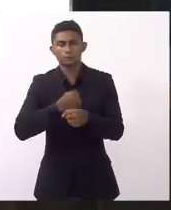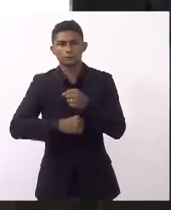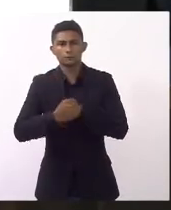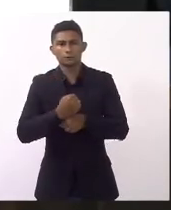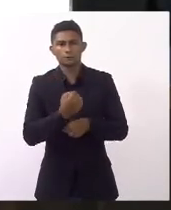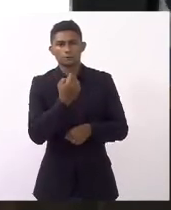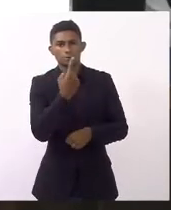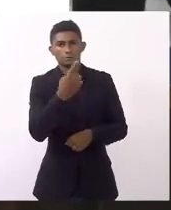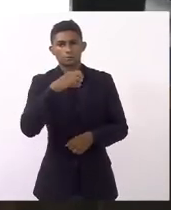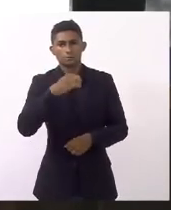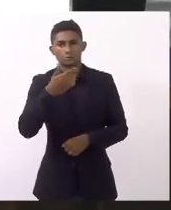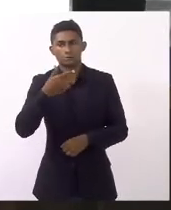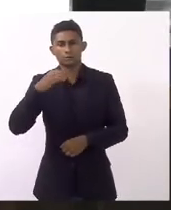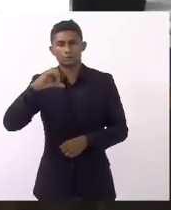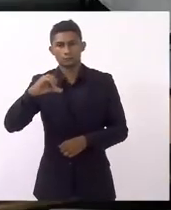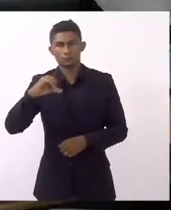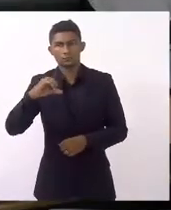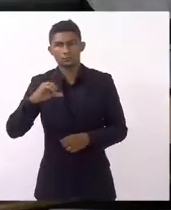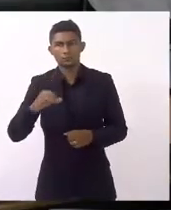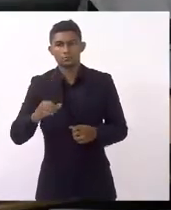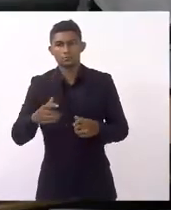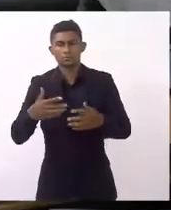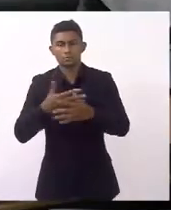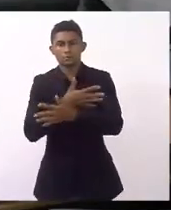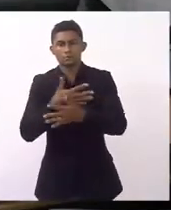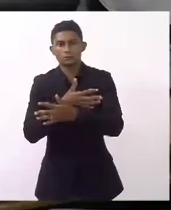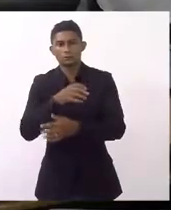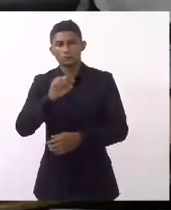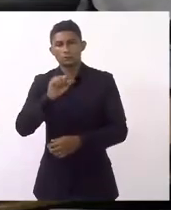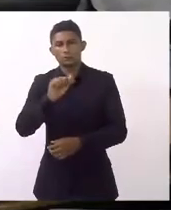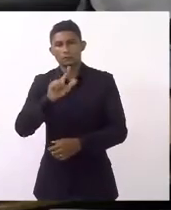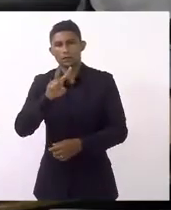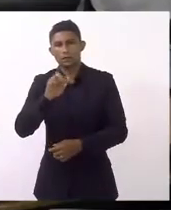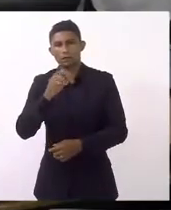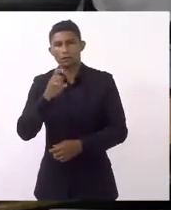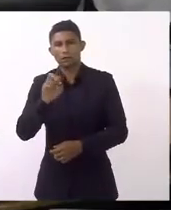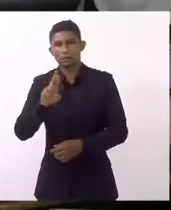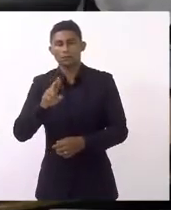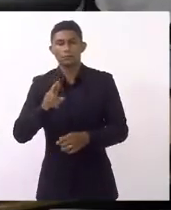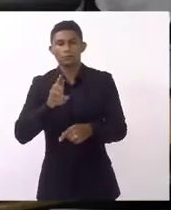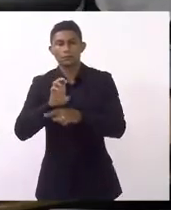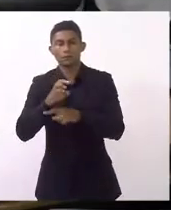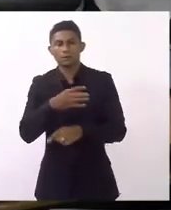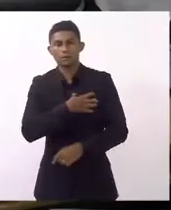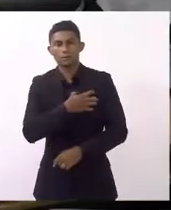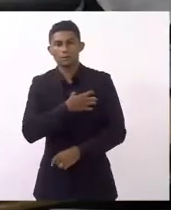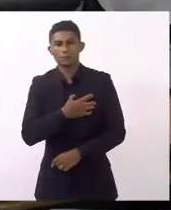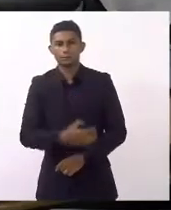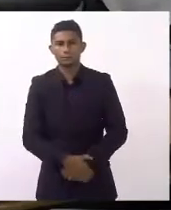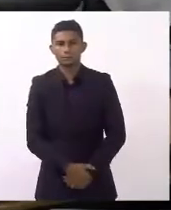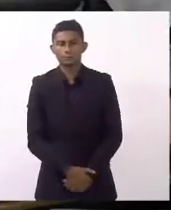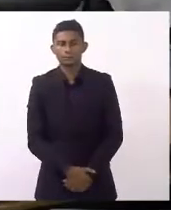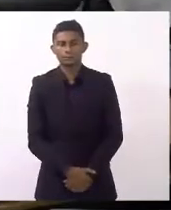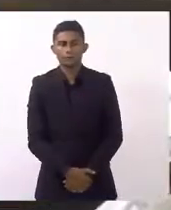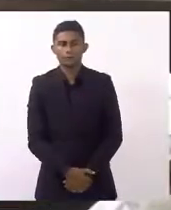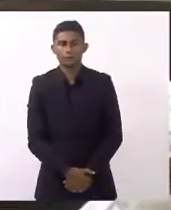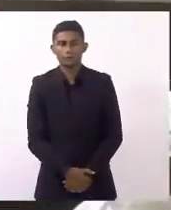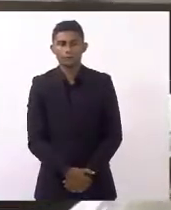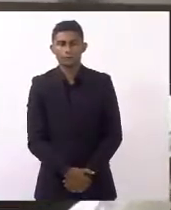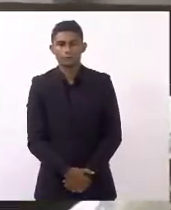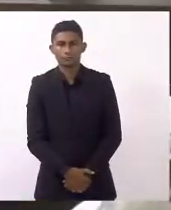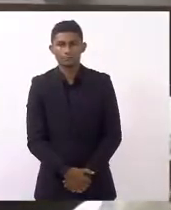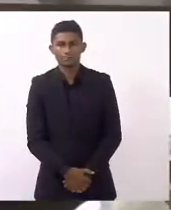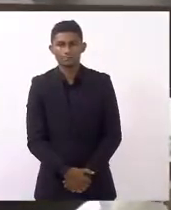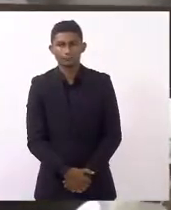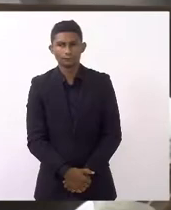1929 na cidade de Salvador da Bahia E aí